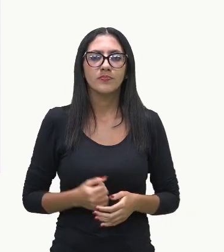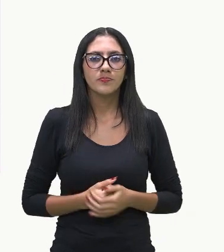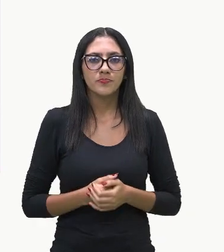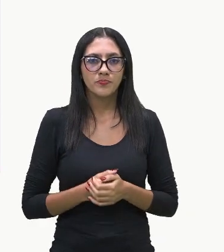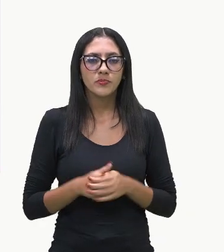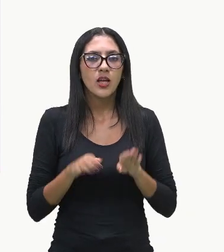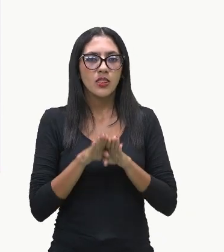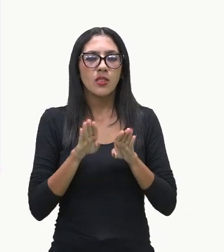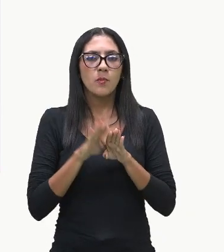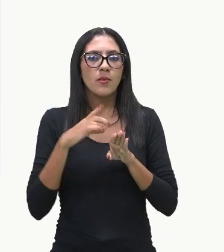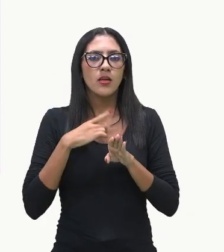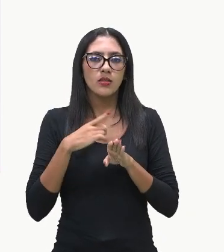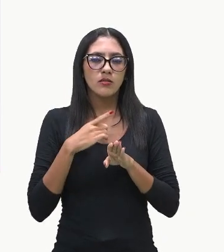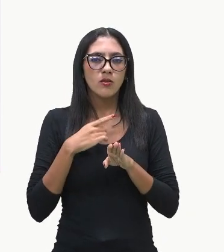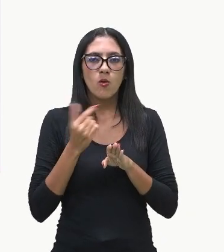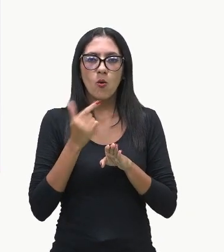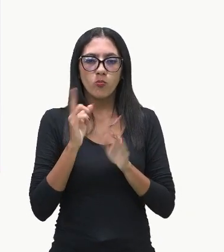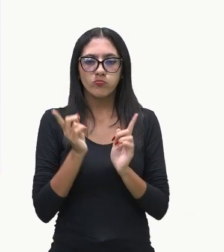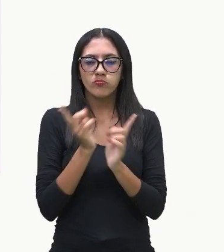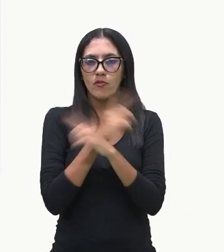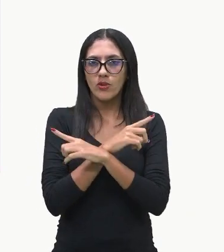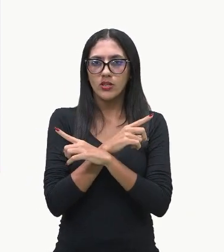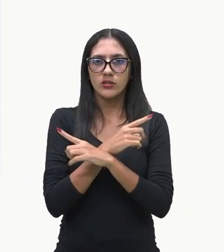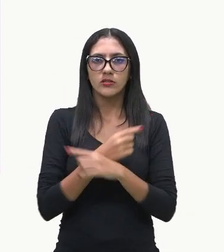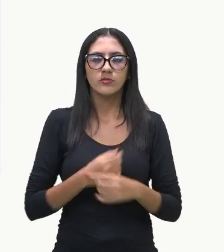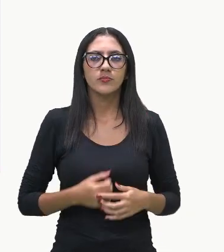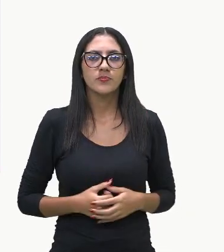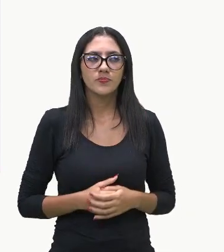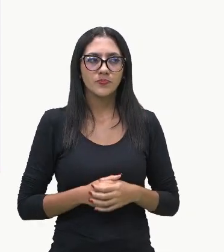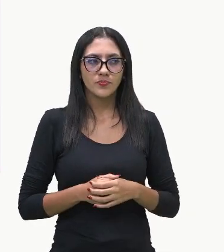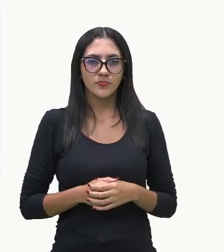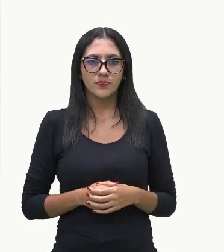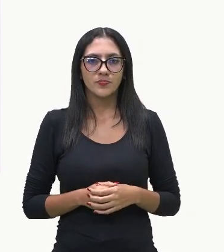vértices opostos, tudo bem? Então, quantos